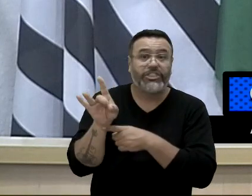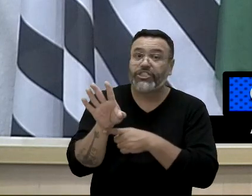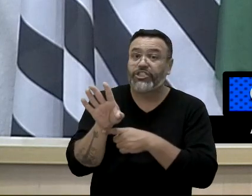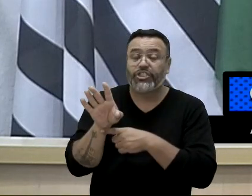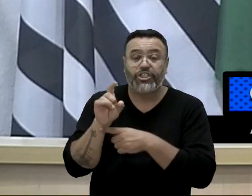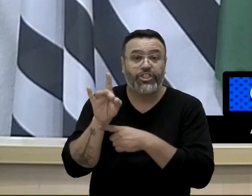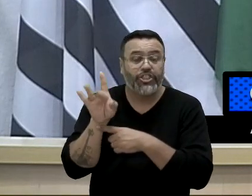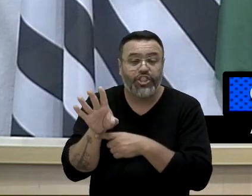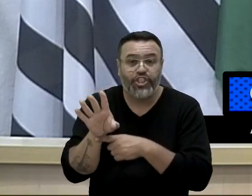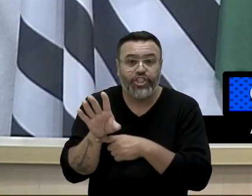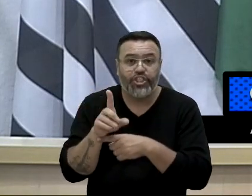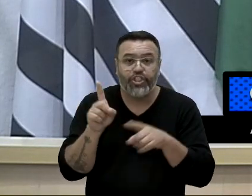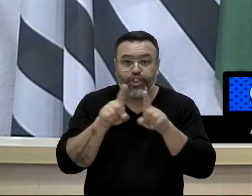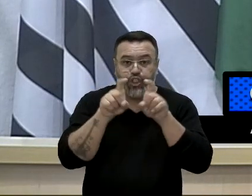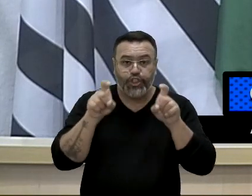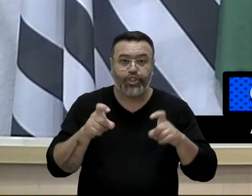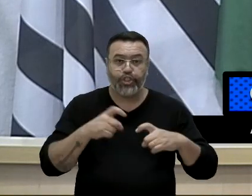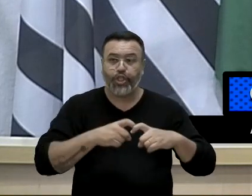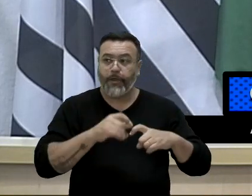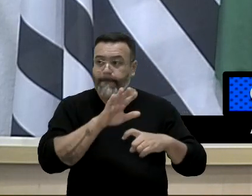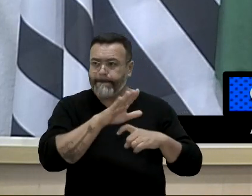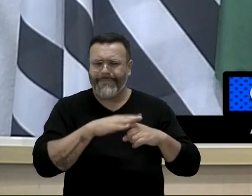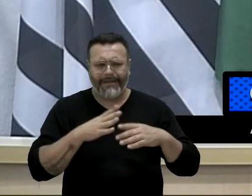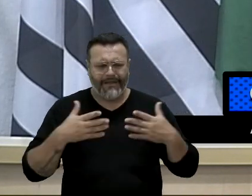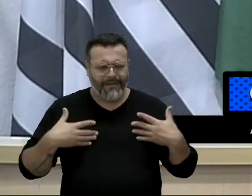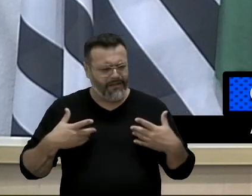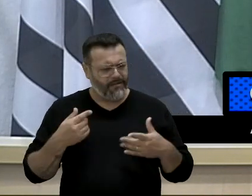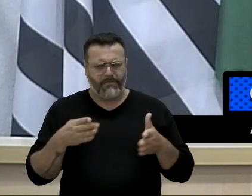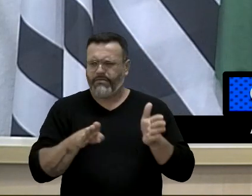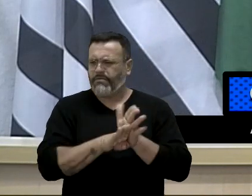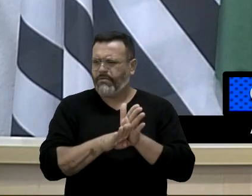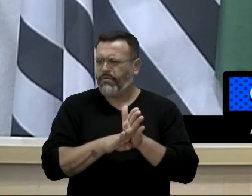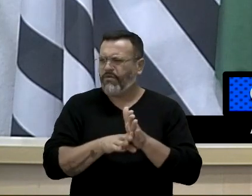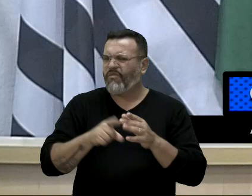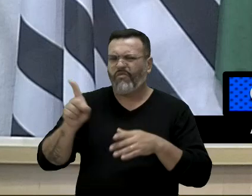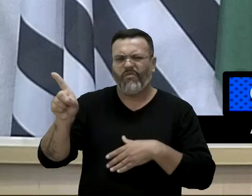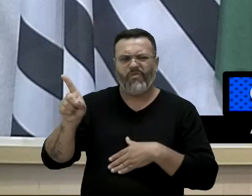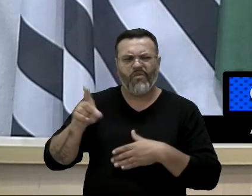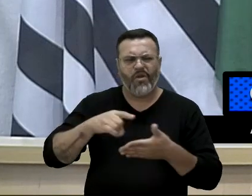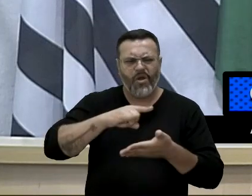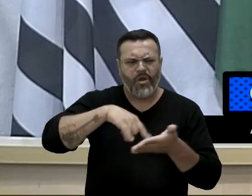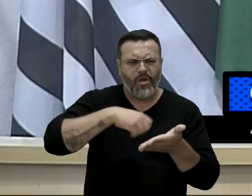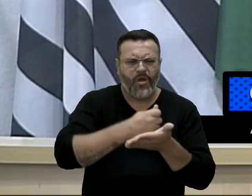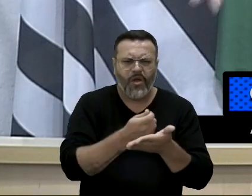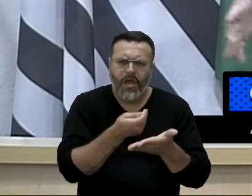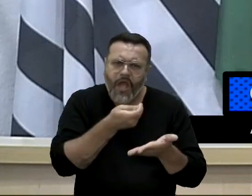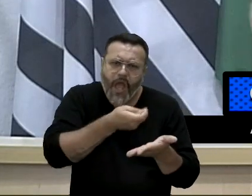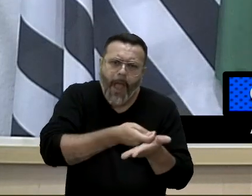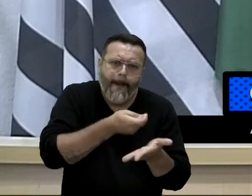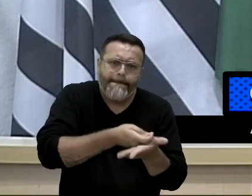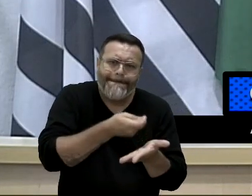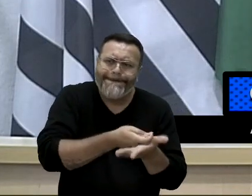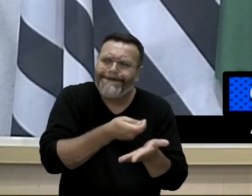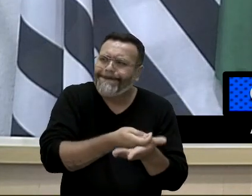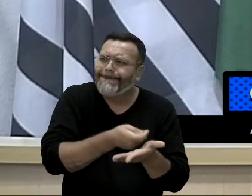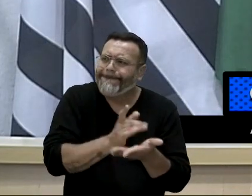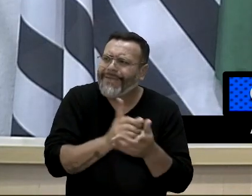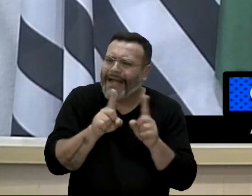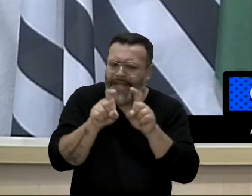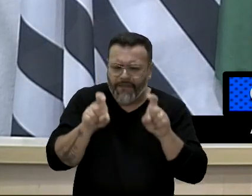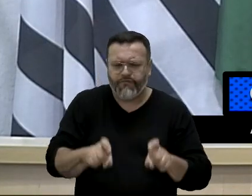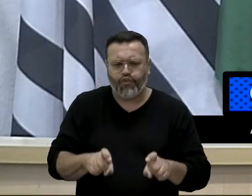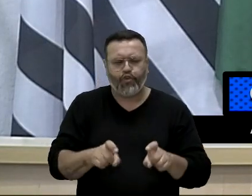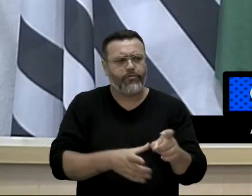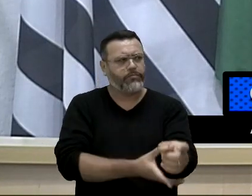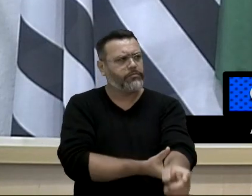não chegou até o local que eu pedi. Foi pago folha de pagamento com a minha emenda, que eu pedi para colocar mais leitos, comprar mais cama,